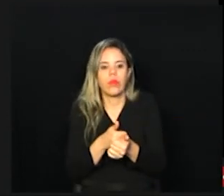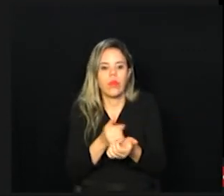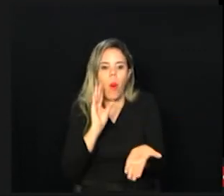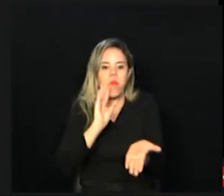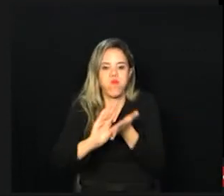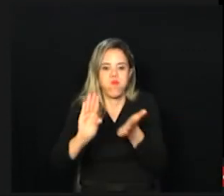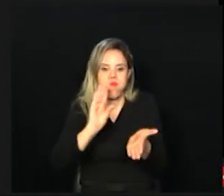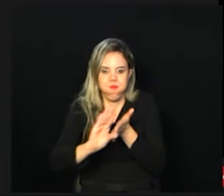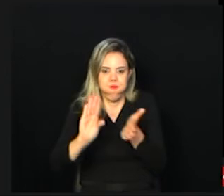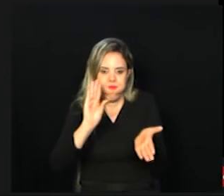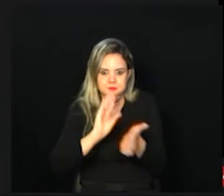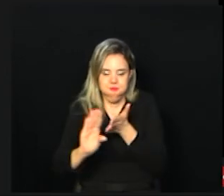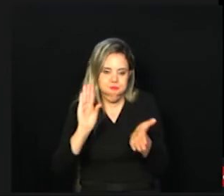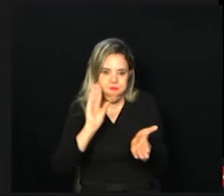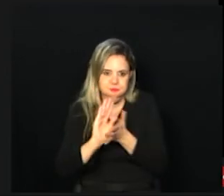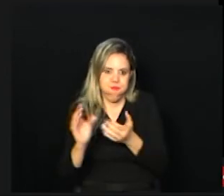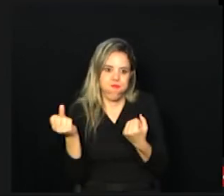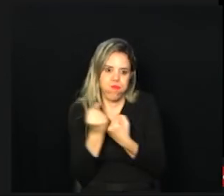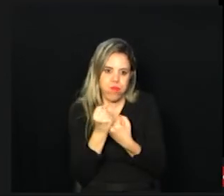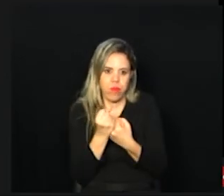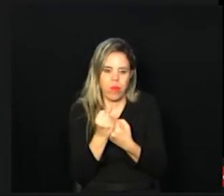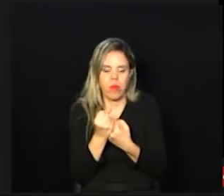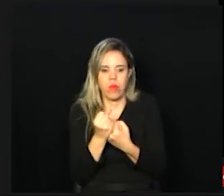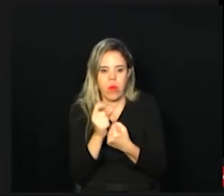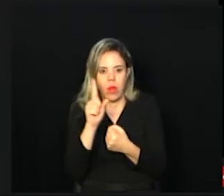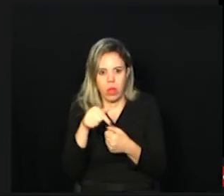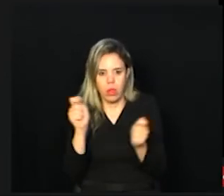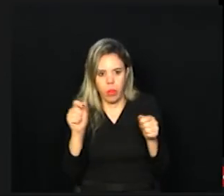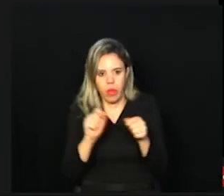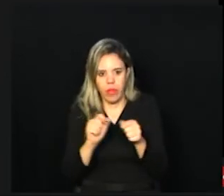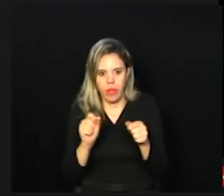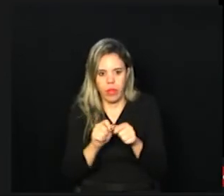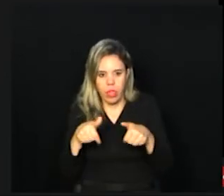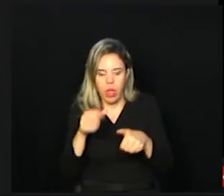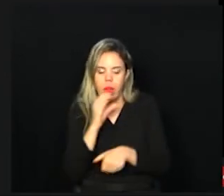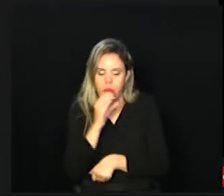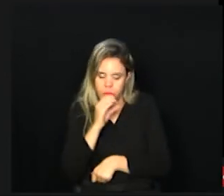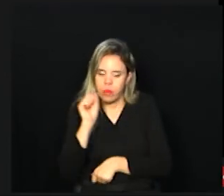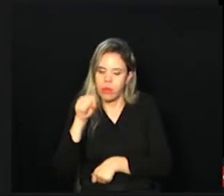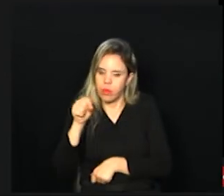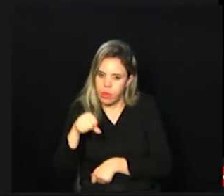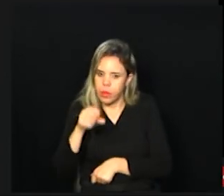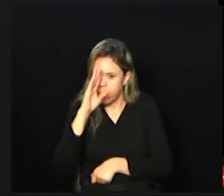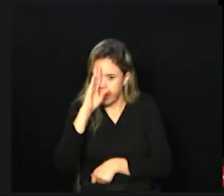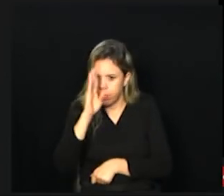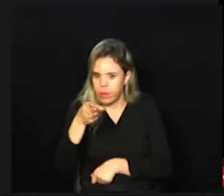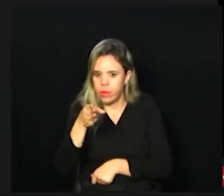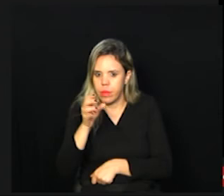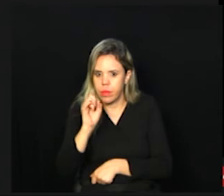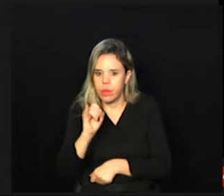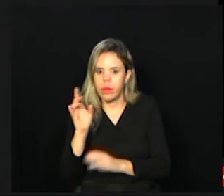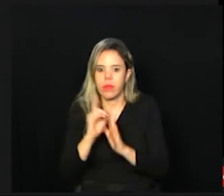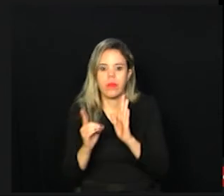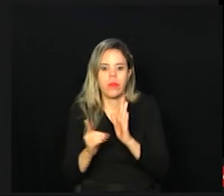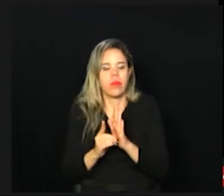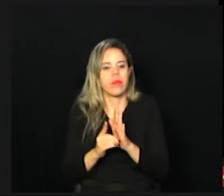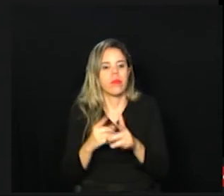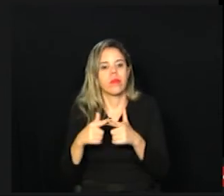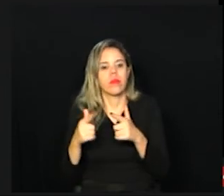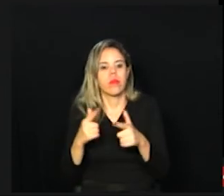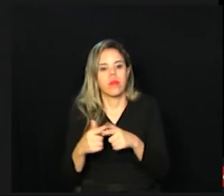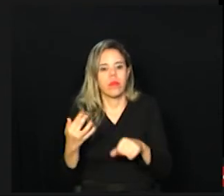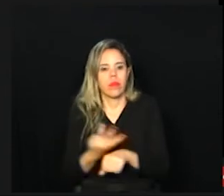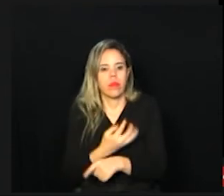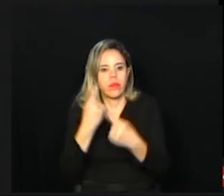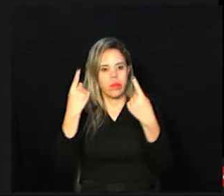verba orçamentária. A curto prazo. Isso dá para fazer em medida emergencial. Principalmente se decretar estado de calamidade com relação